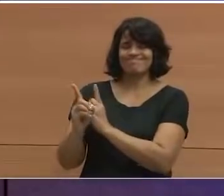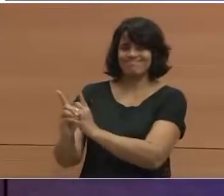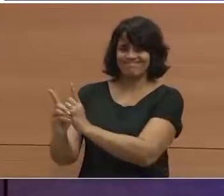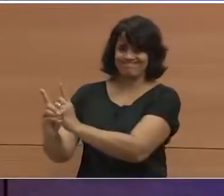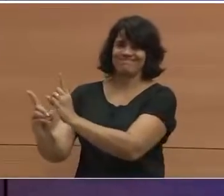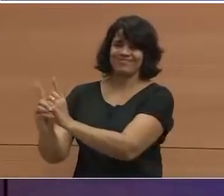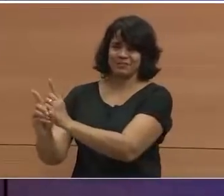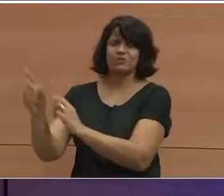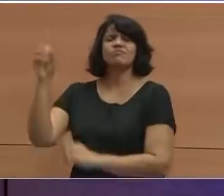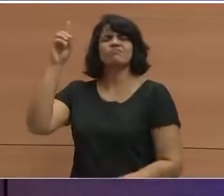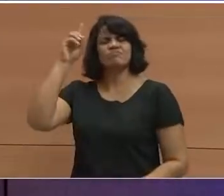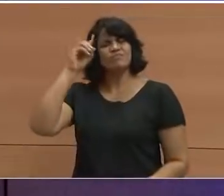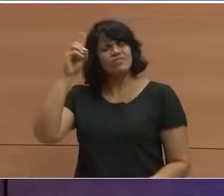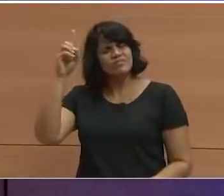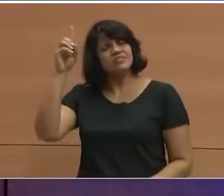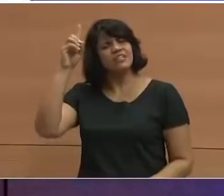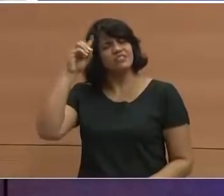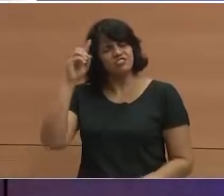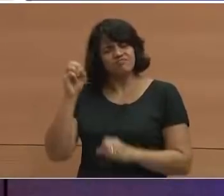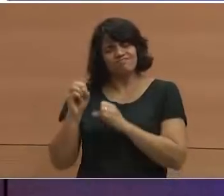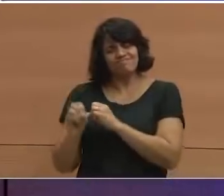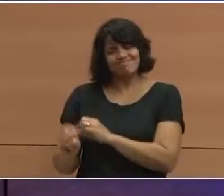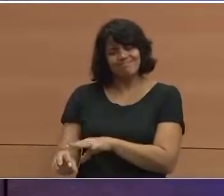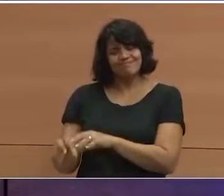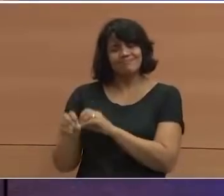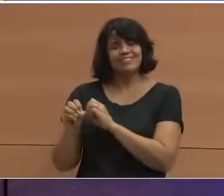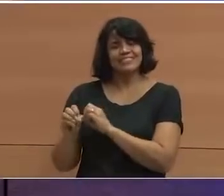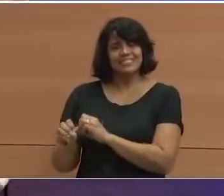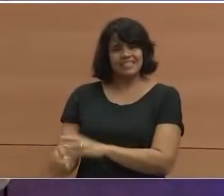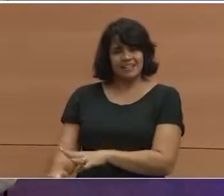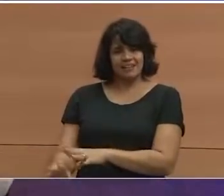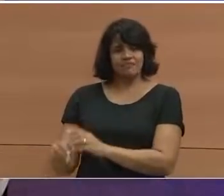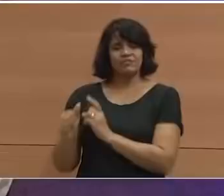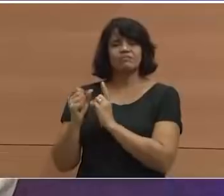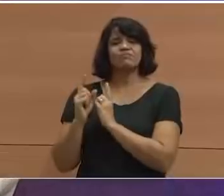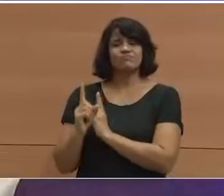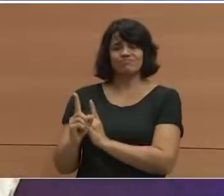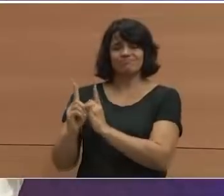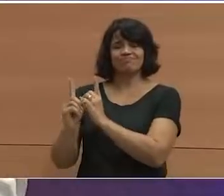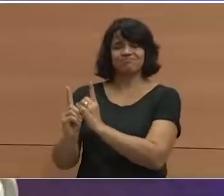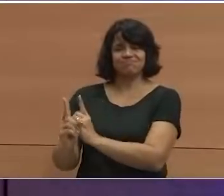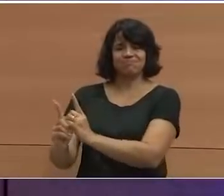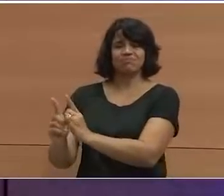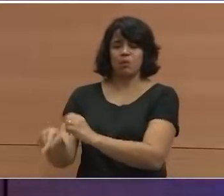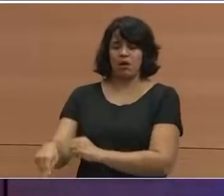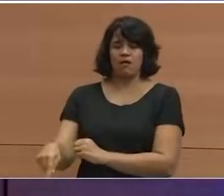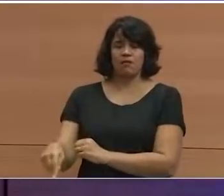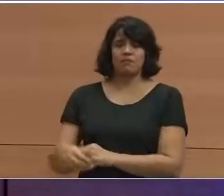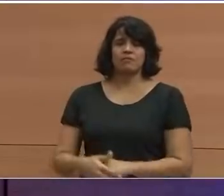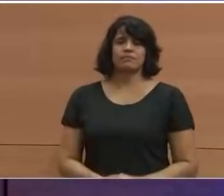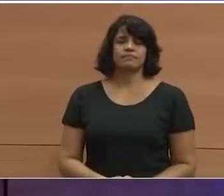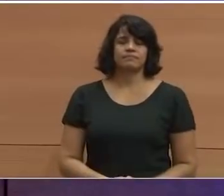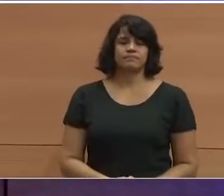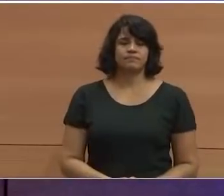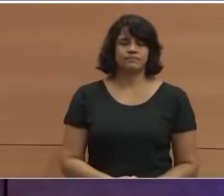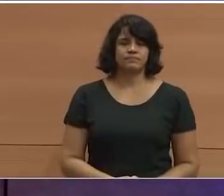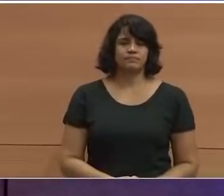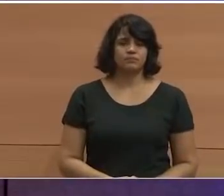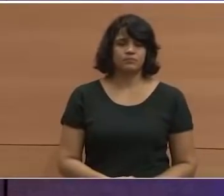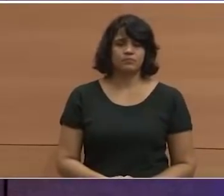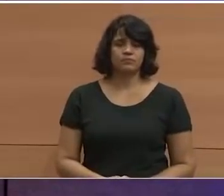e diariamente, irmãos, é diário o que Paulo fazia. E aqui diz assim: